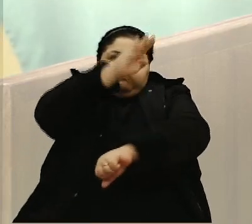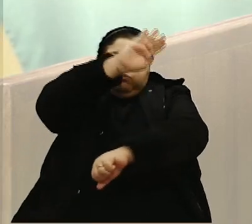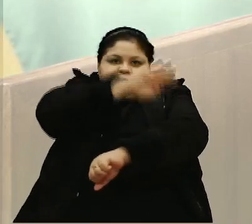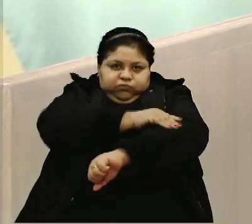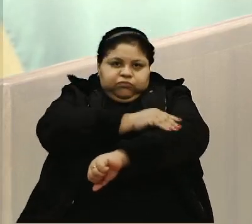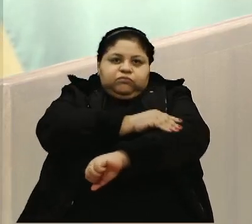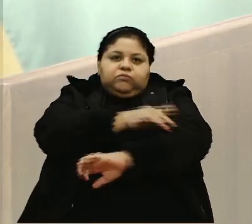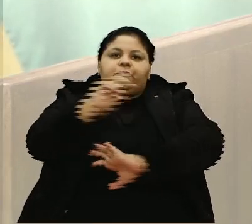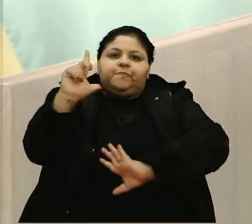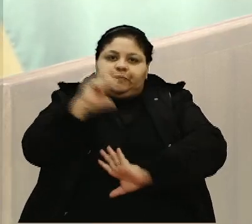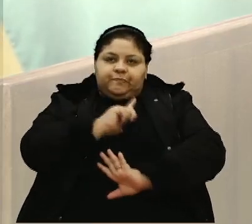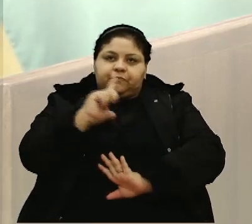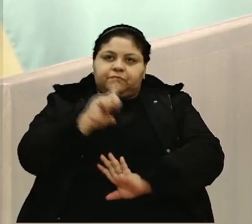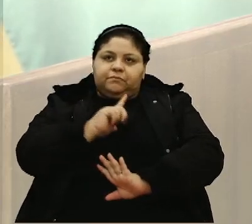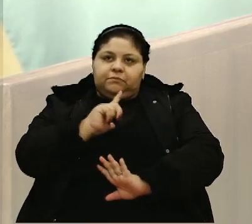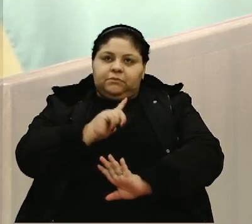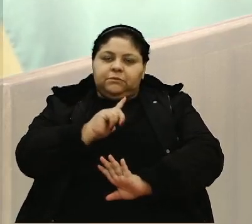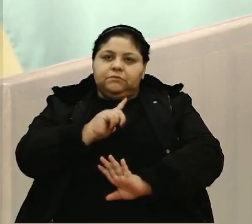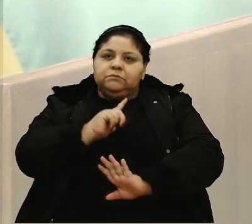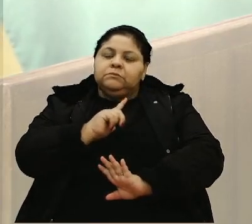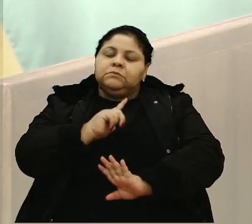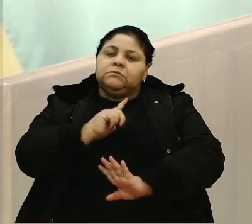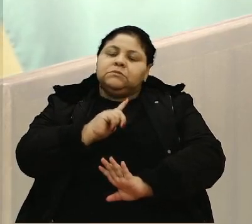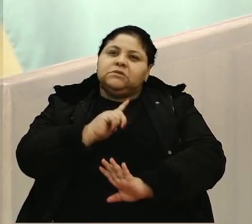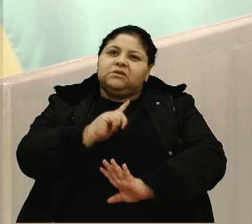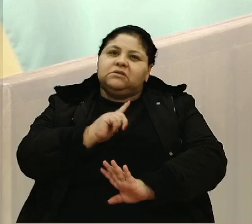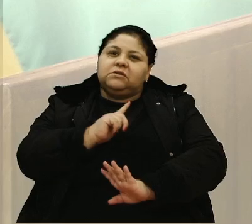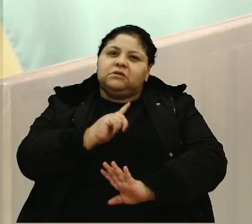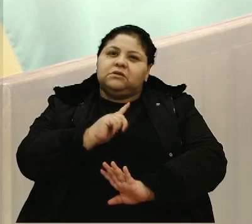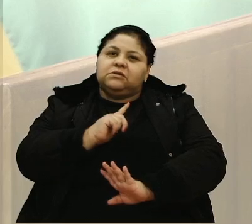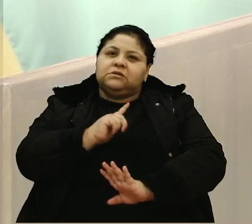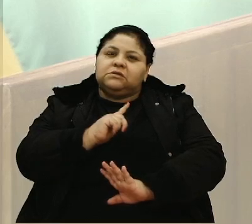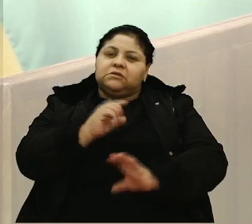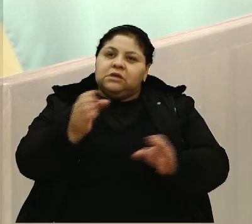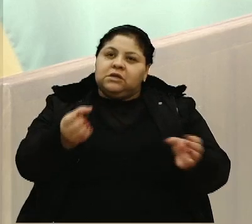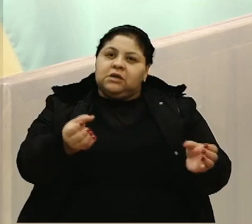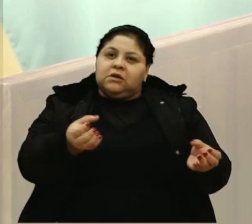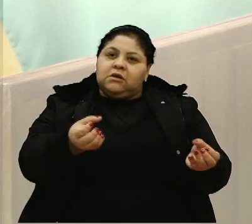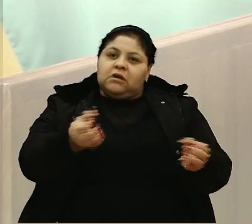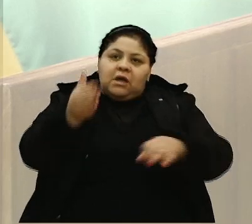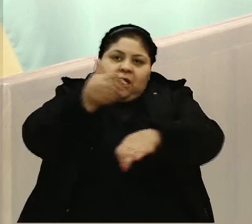que temos aí a cobertura para que a festa